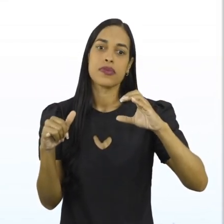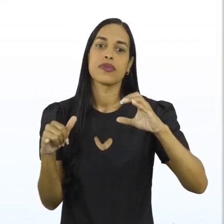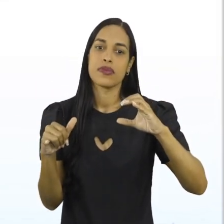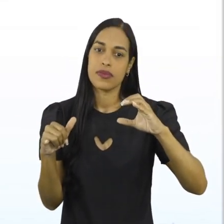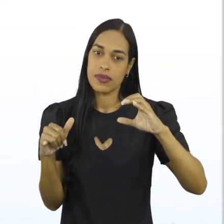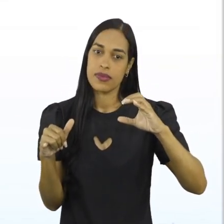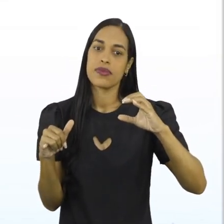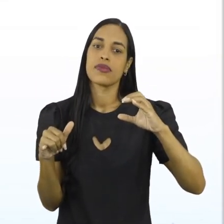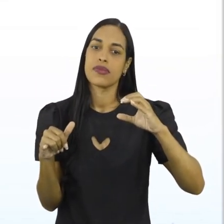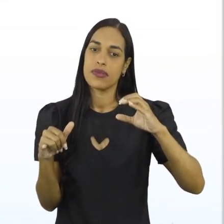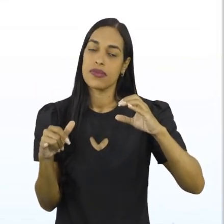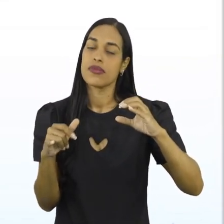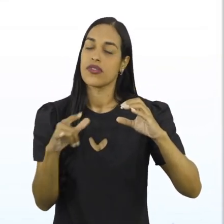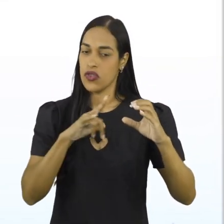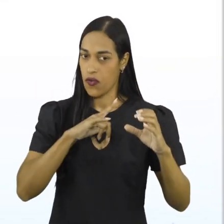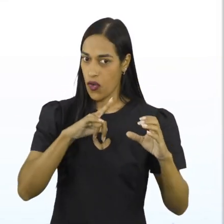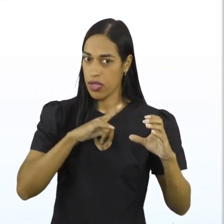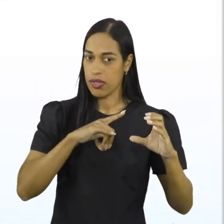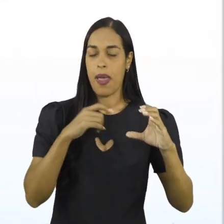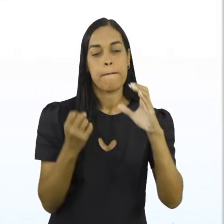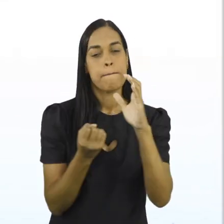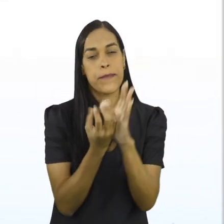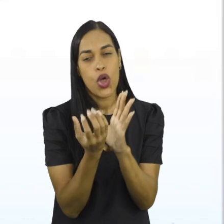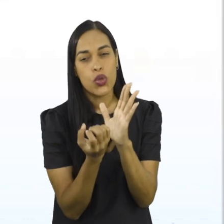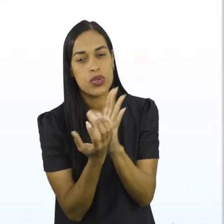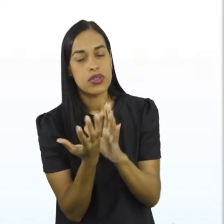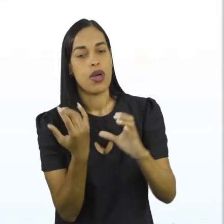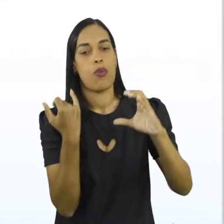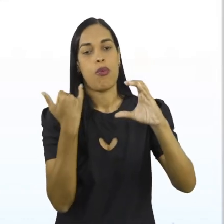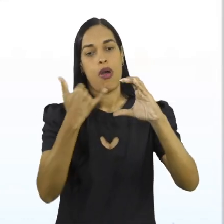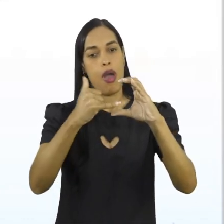Preste atenção, eu vou ter produção de carboidratos.